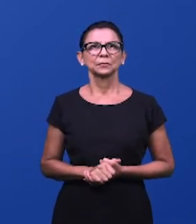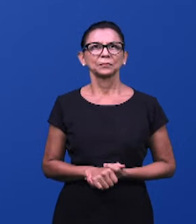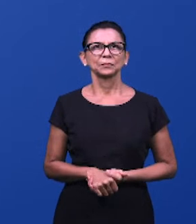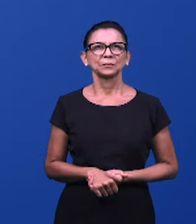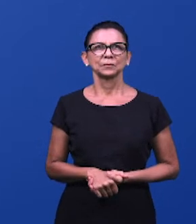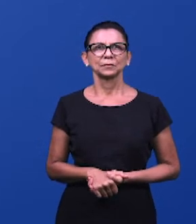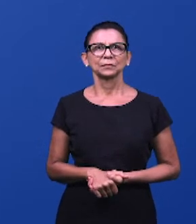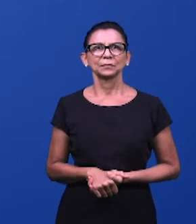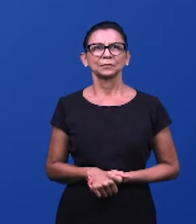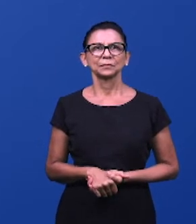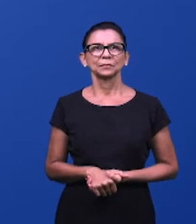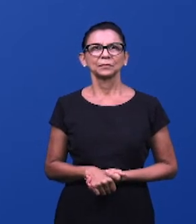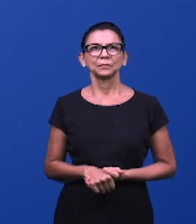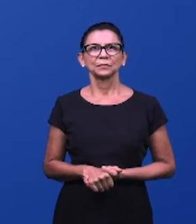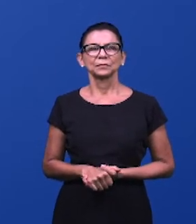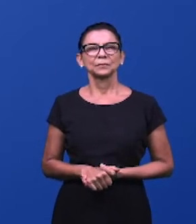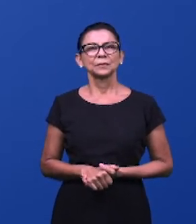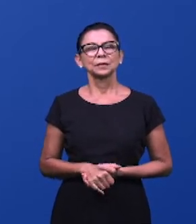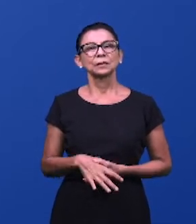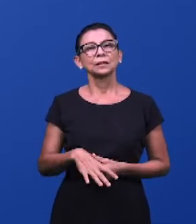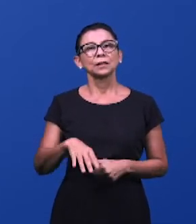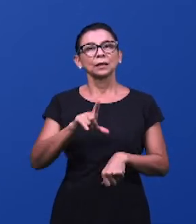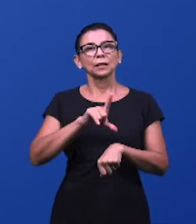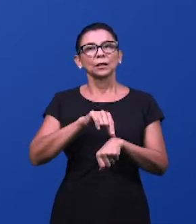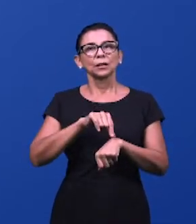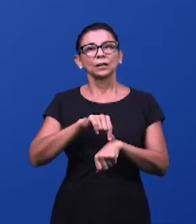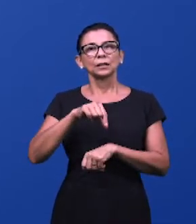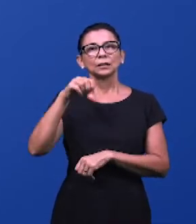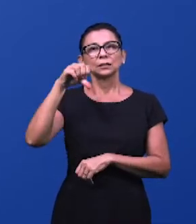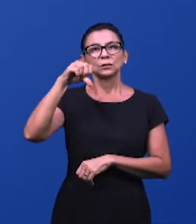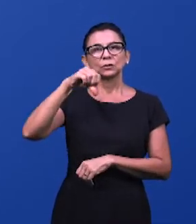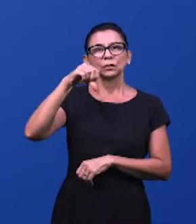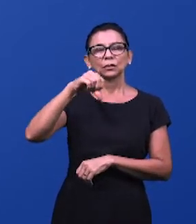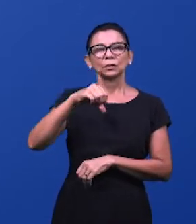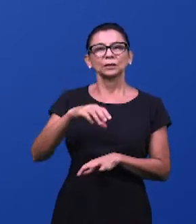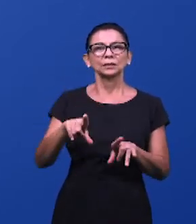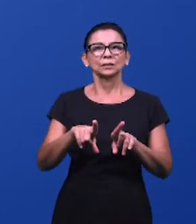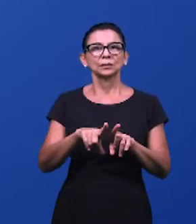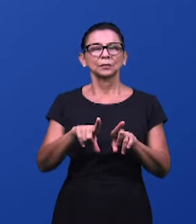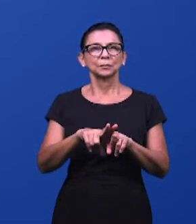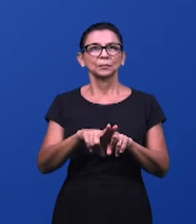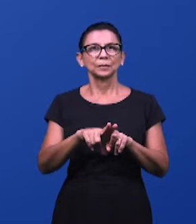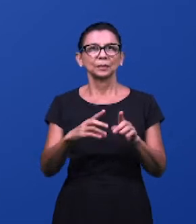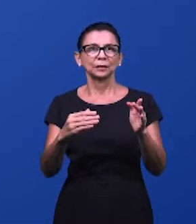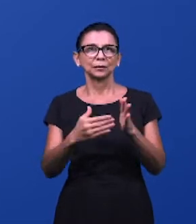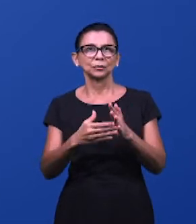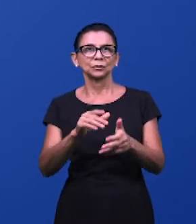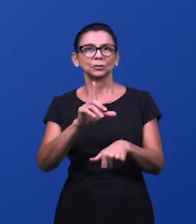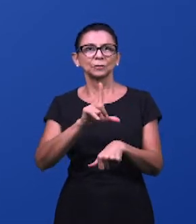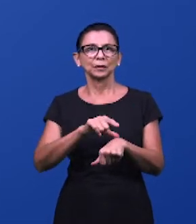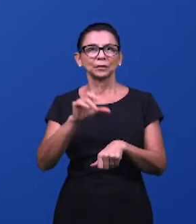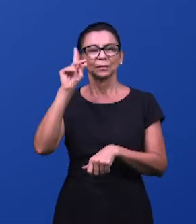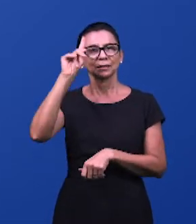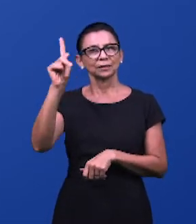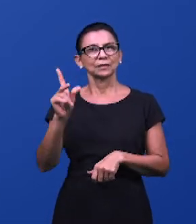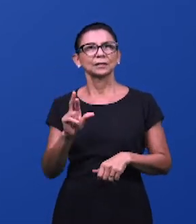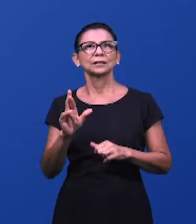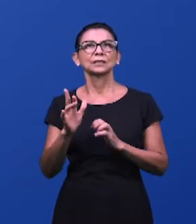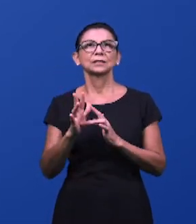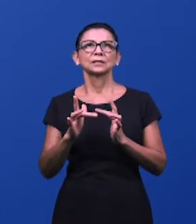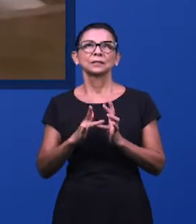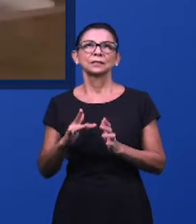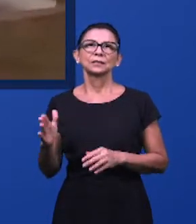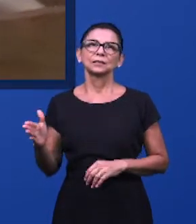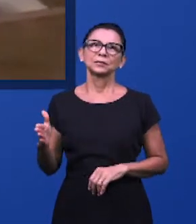Sexta, nona, e o 10ª. Papai, Senhor